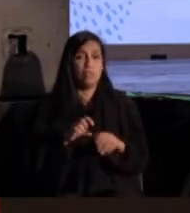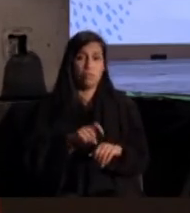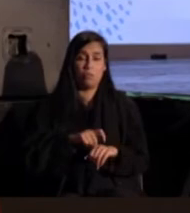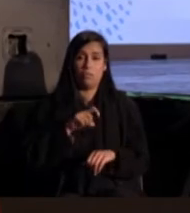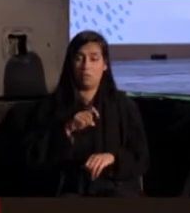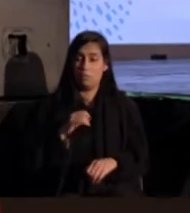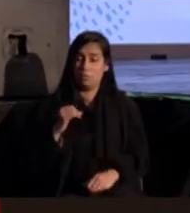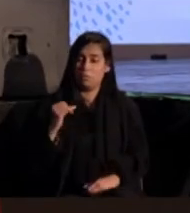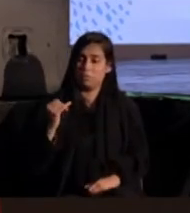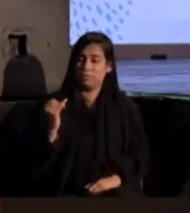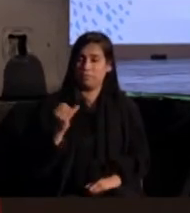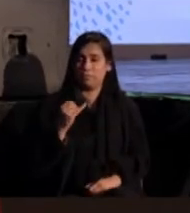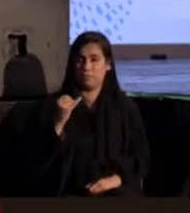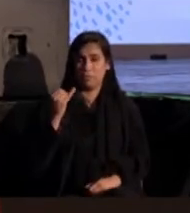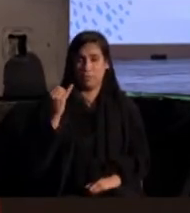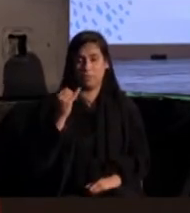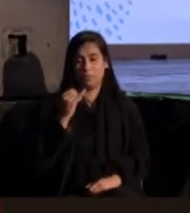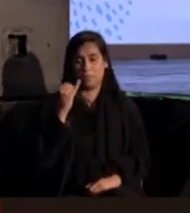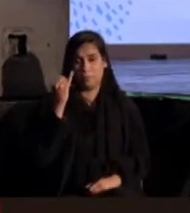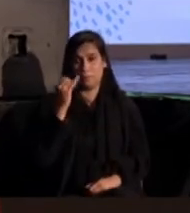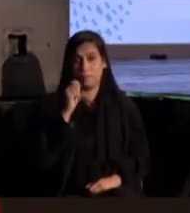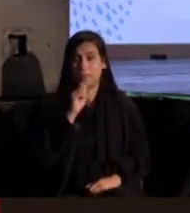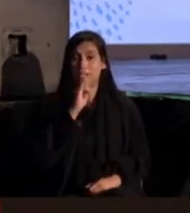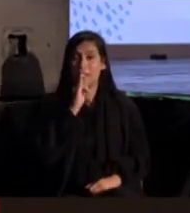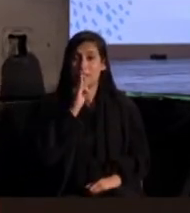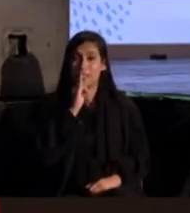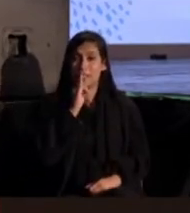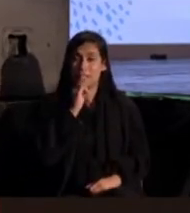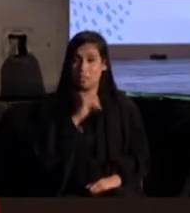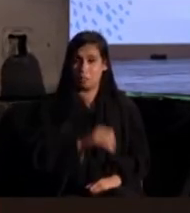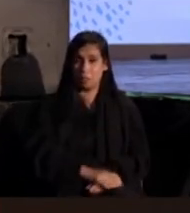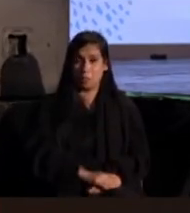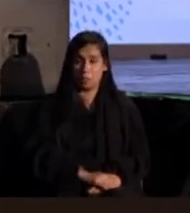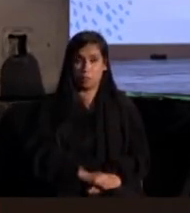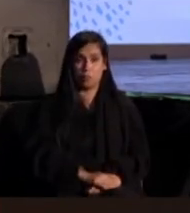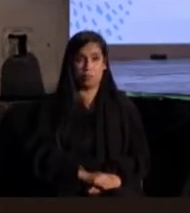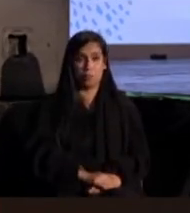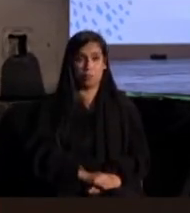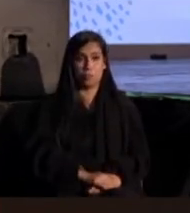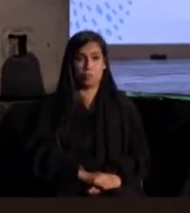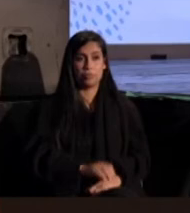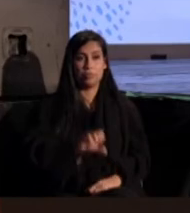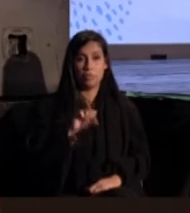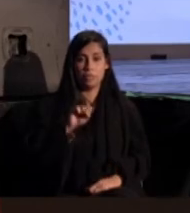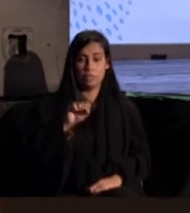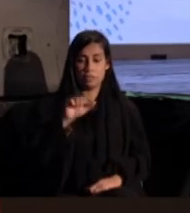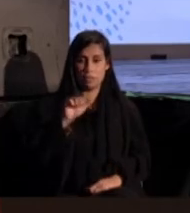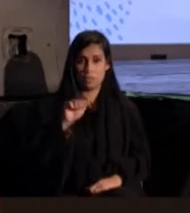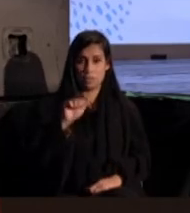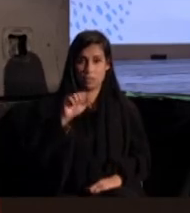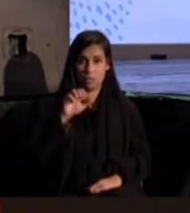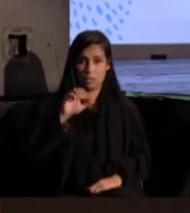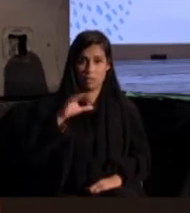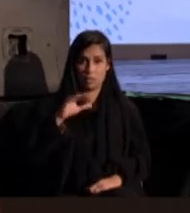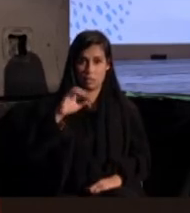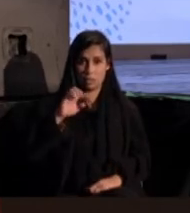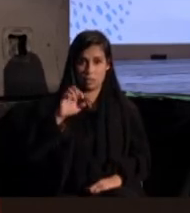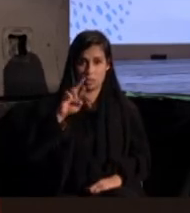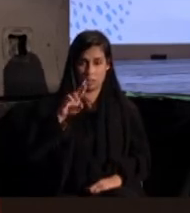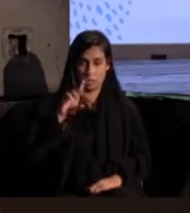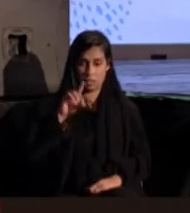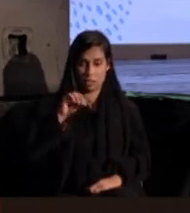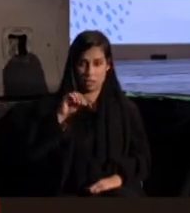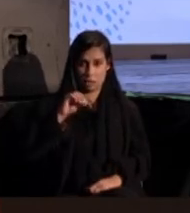né? Negócio-sacerdócio. A noção de ócio, ela tem relação direta com a possibilidade de